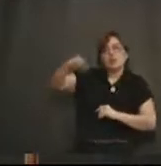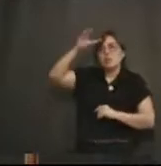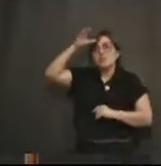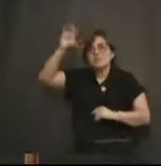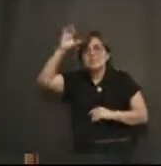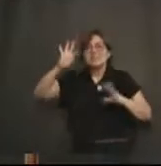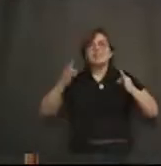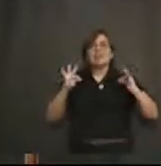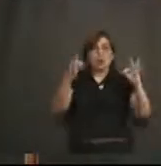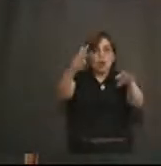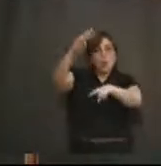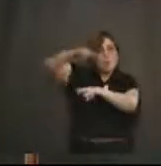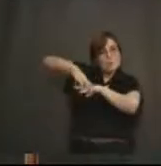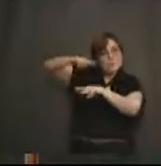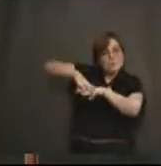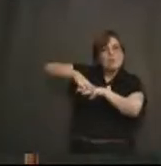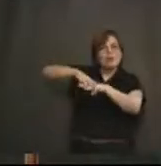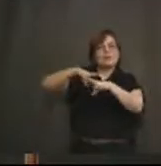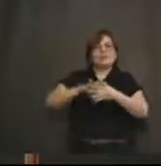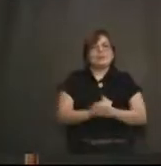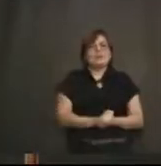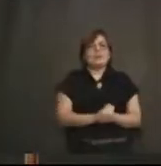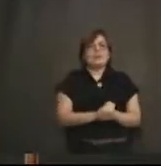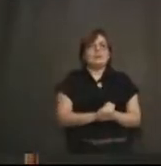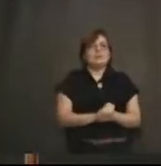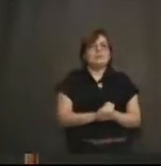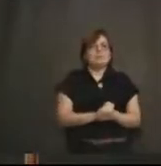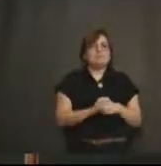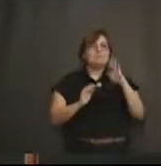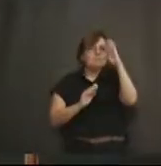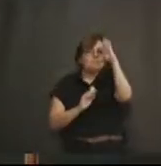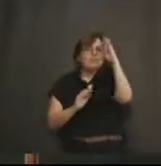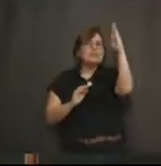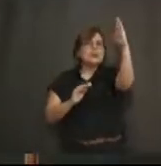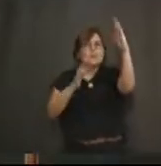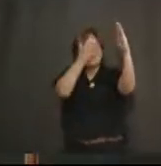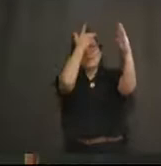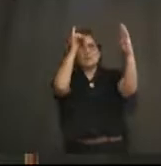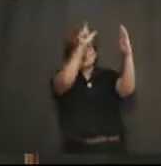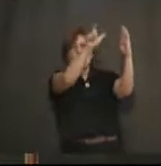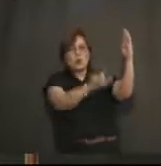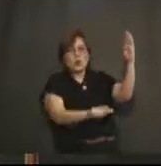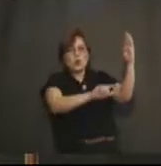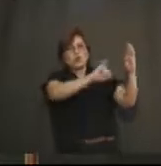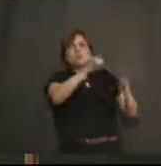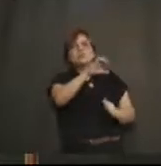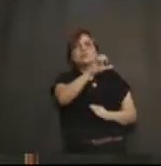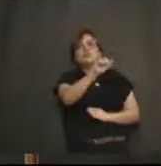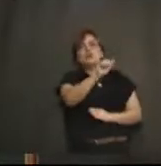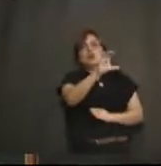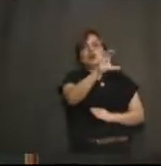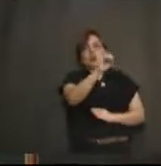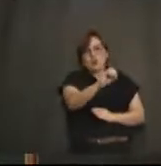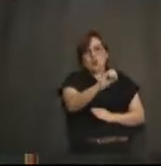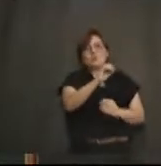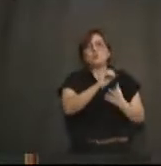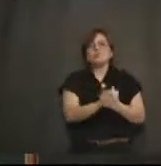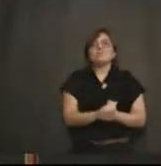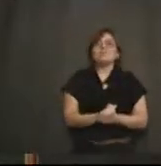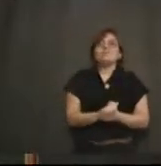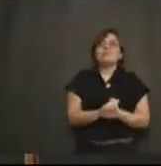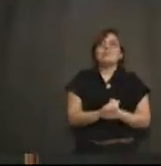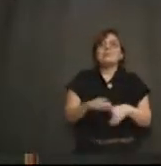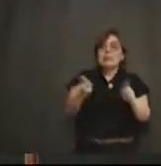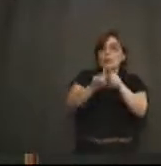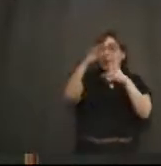da Matemática, INCTMAT, na pessoa do senhor diretor Jacó Palles. Gostaria de